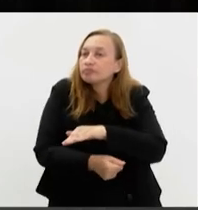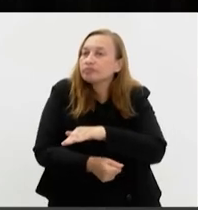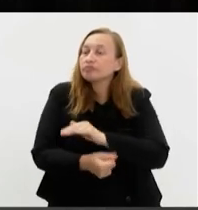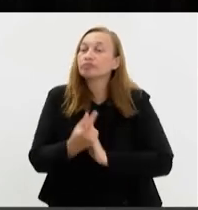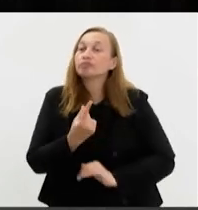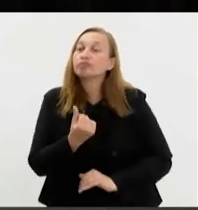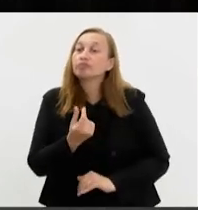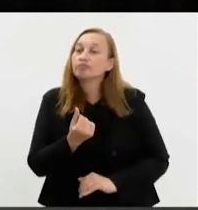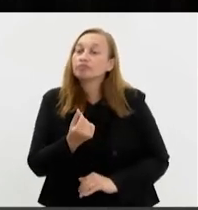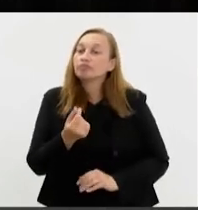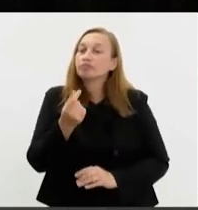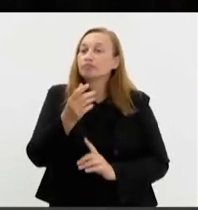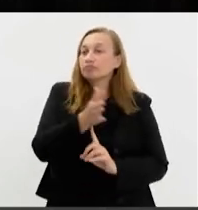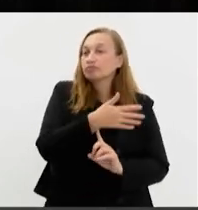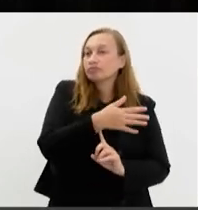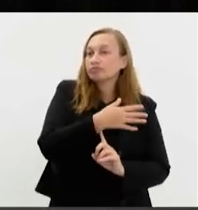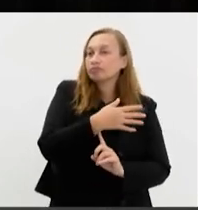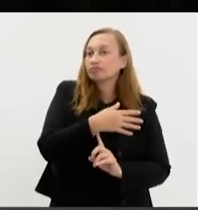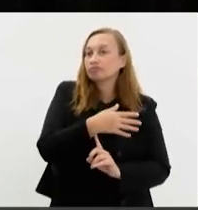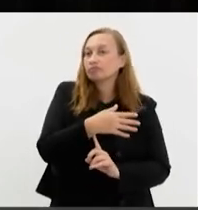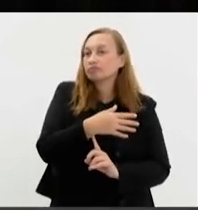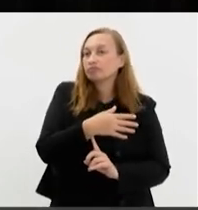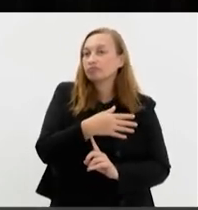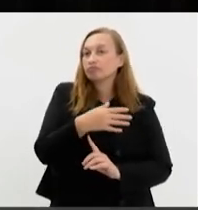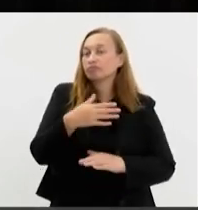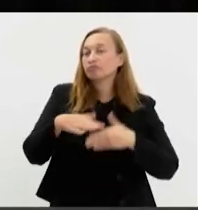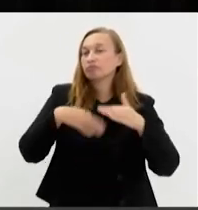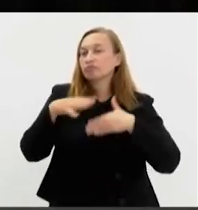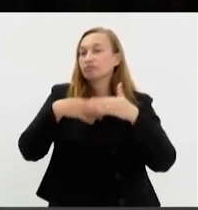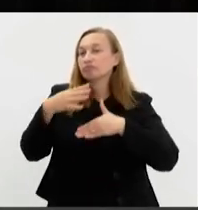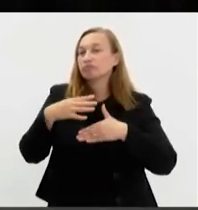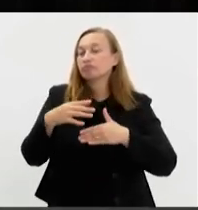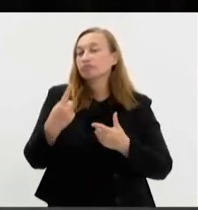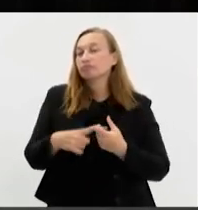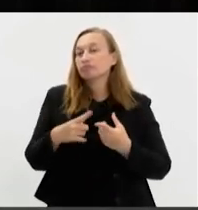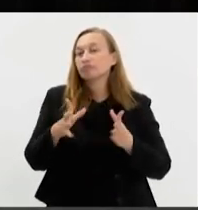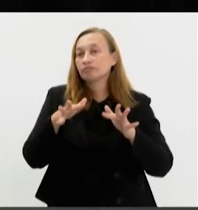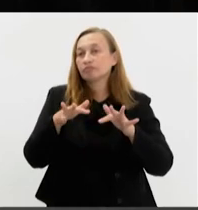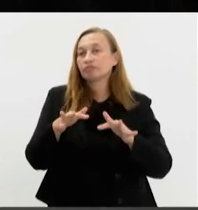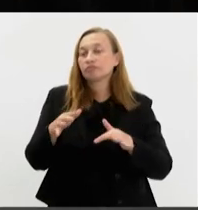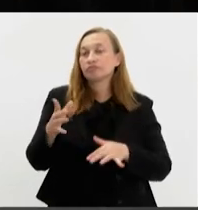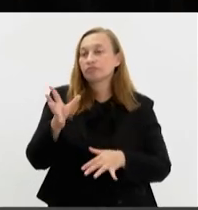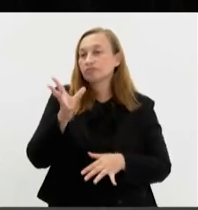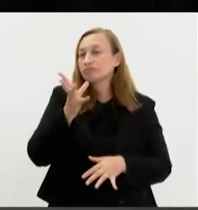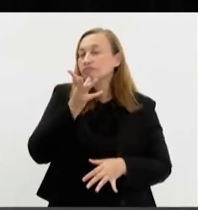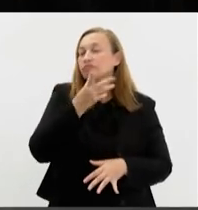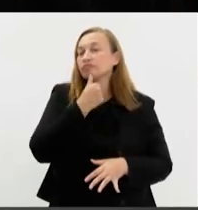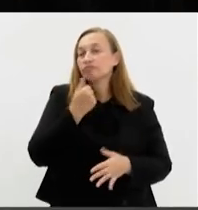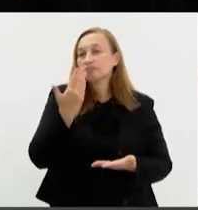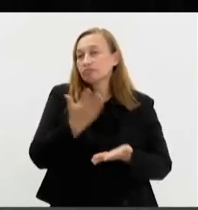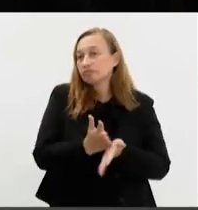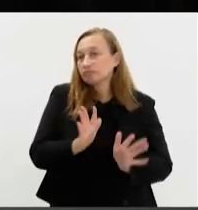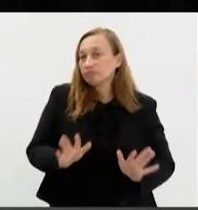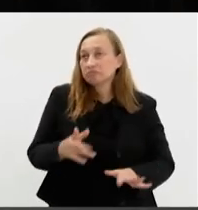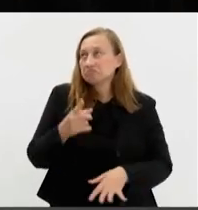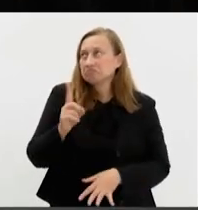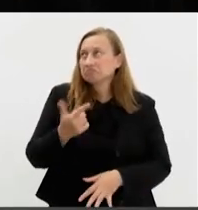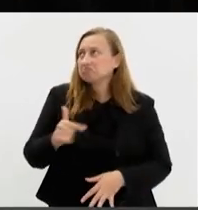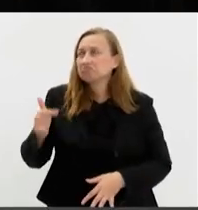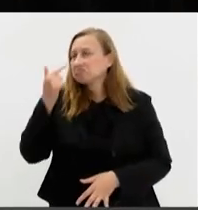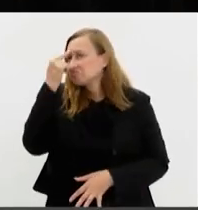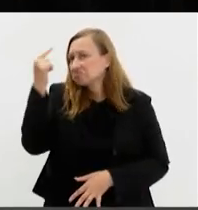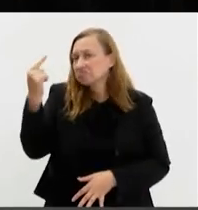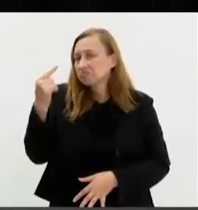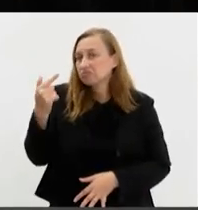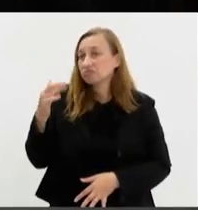dinheiro em tecnologia avançada porque isso tá muito longe de acabar mas assim e a gente não tem ideia do que